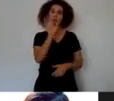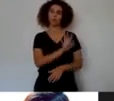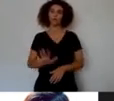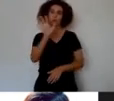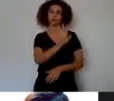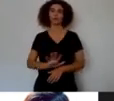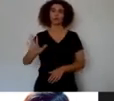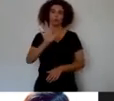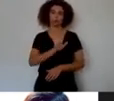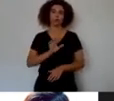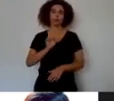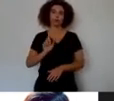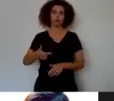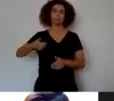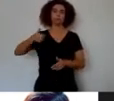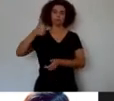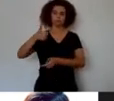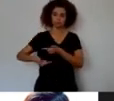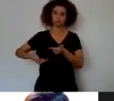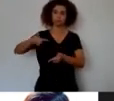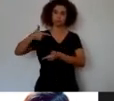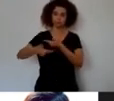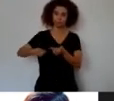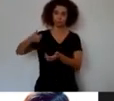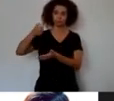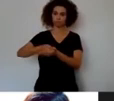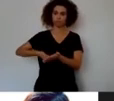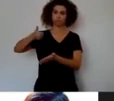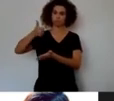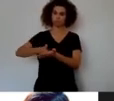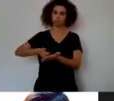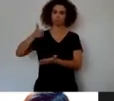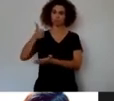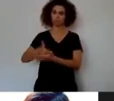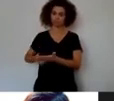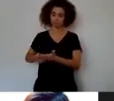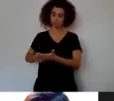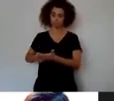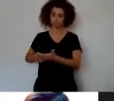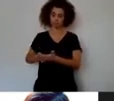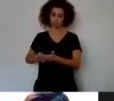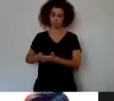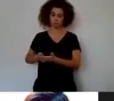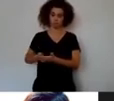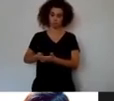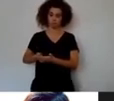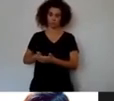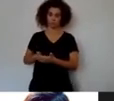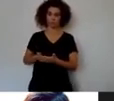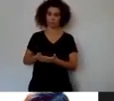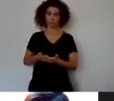trabalho, mais trabalho a ser feito. A gente também, né, ocupando os lugares onde a gente está, ou tendo, né, as plataformas que a gente